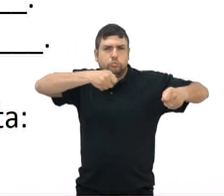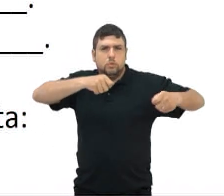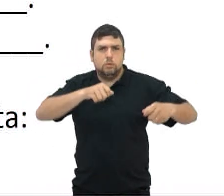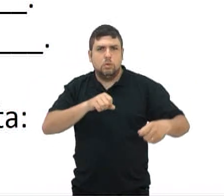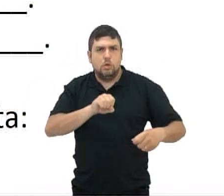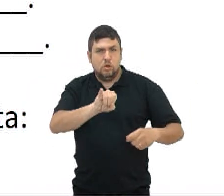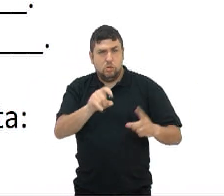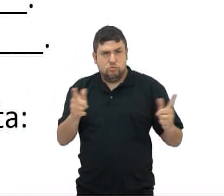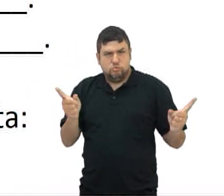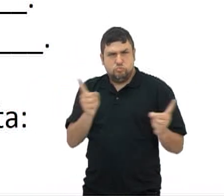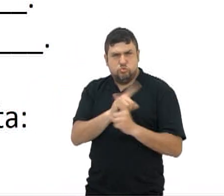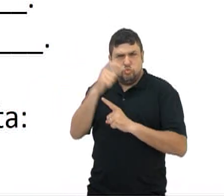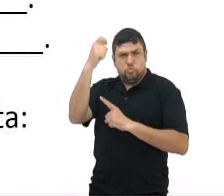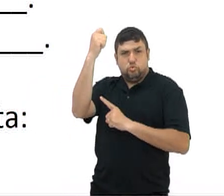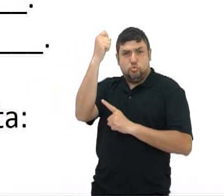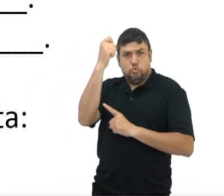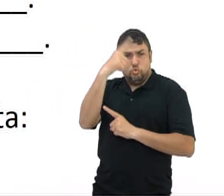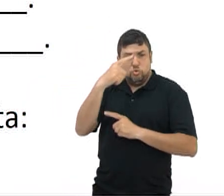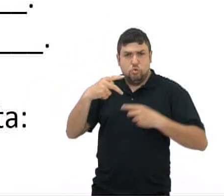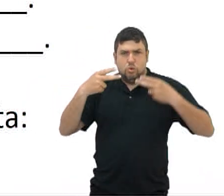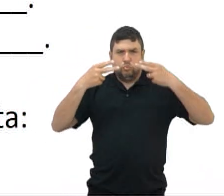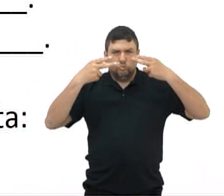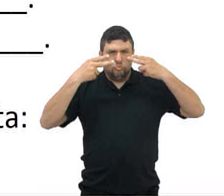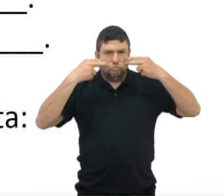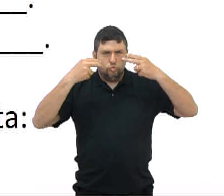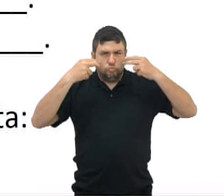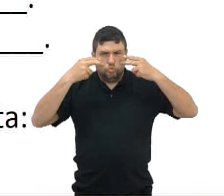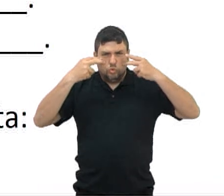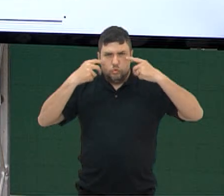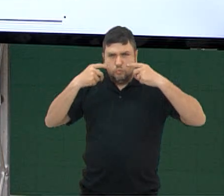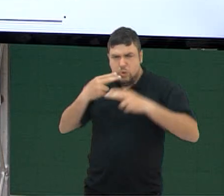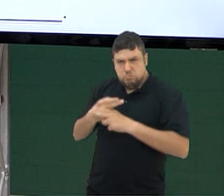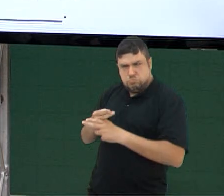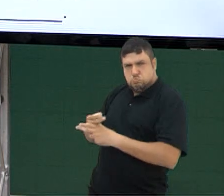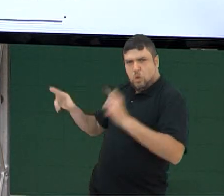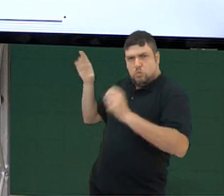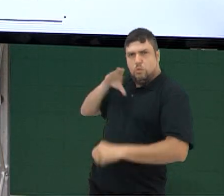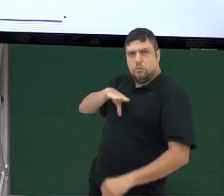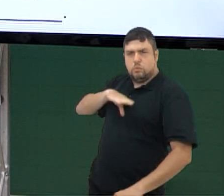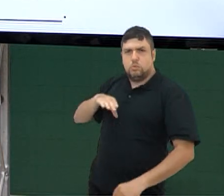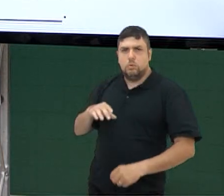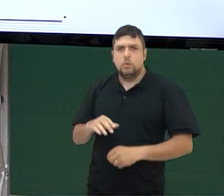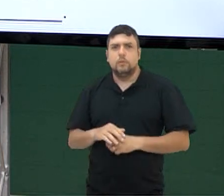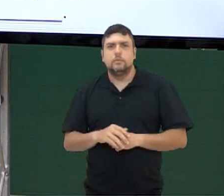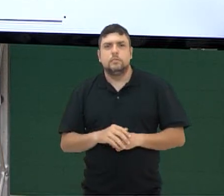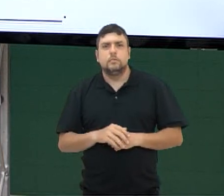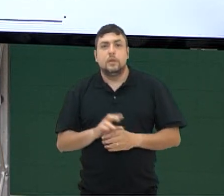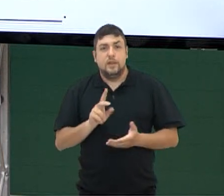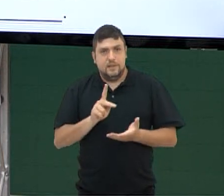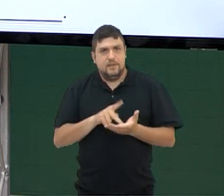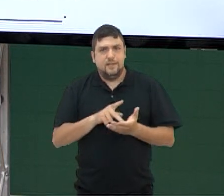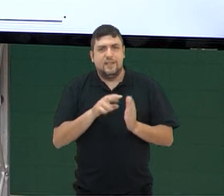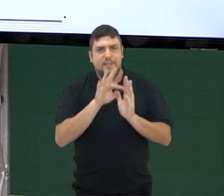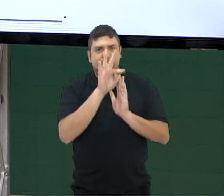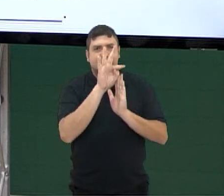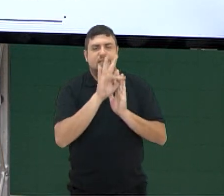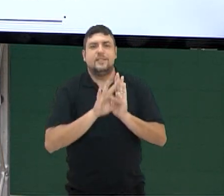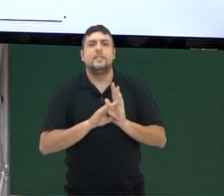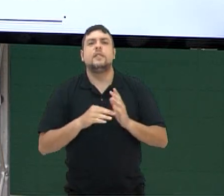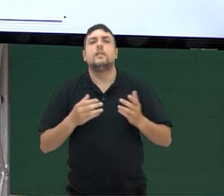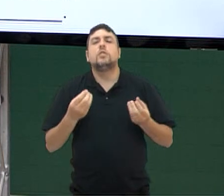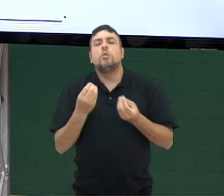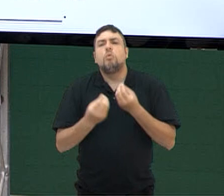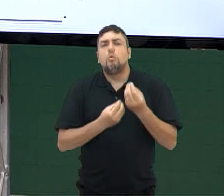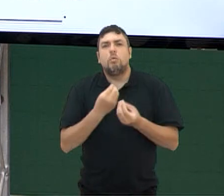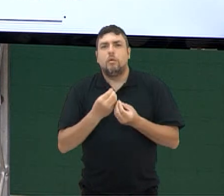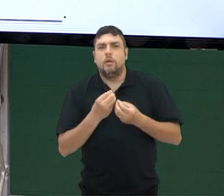o português. É um poema bem famoso, bem conhecido, cai bastante no Enem, inclusive, em concursos, vestibulares, de modo geral. O